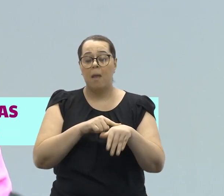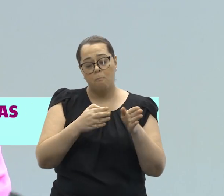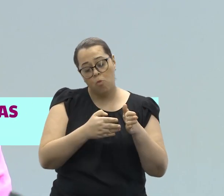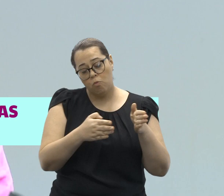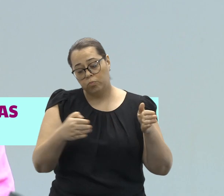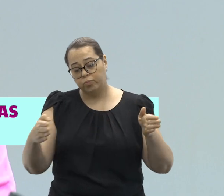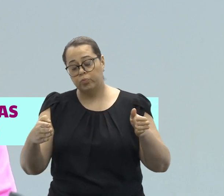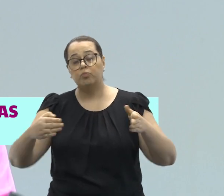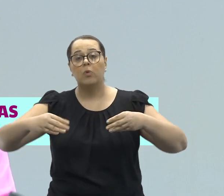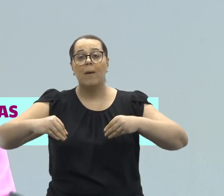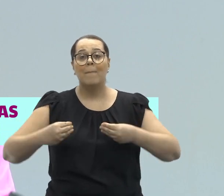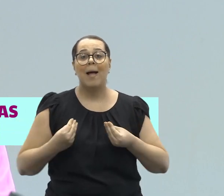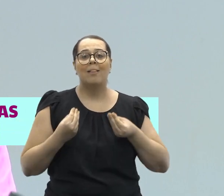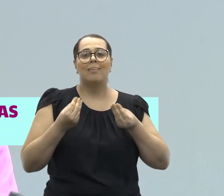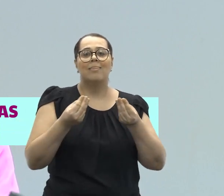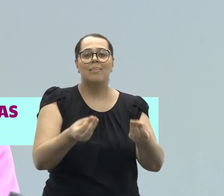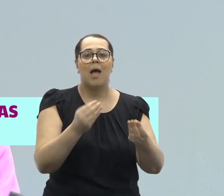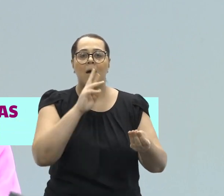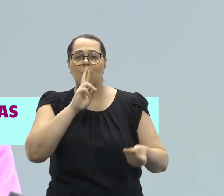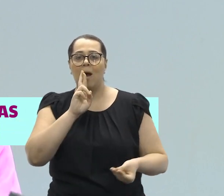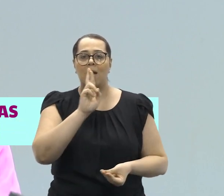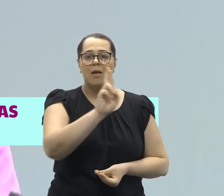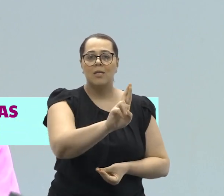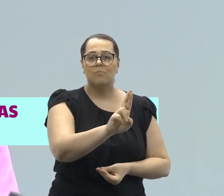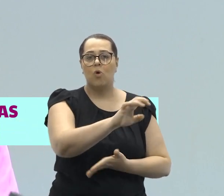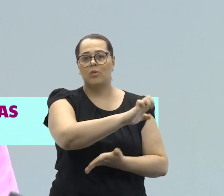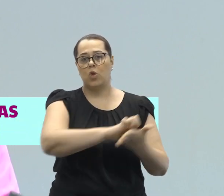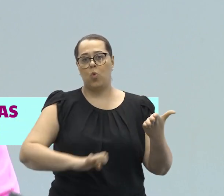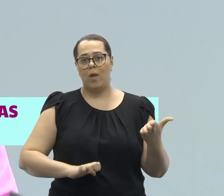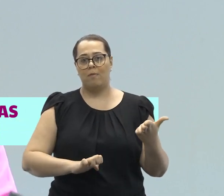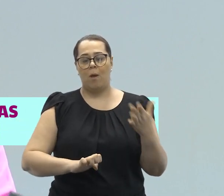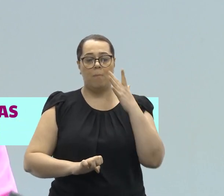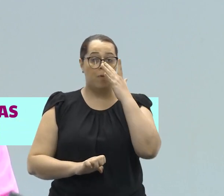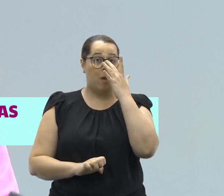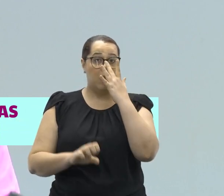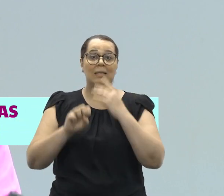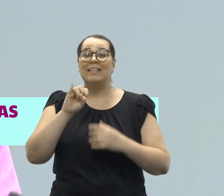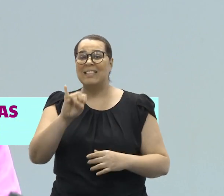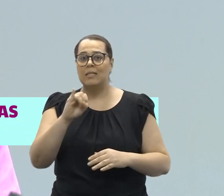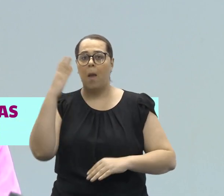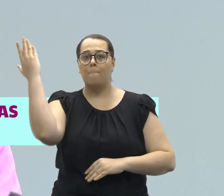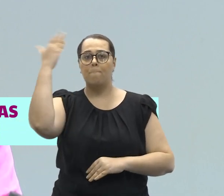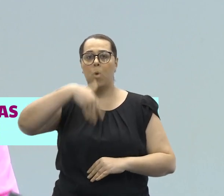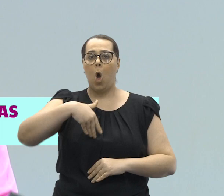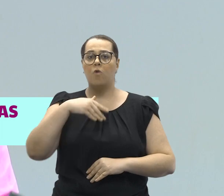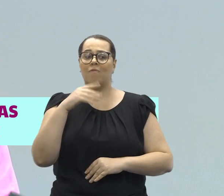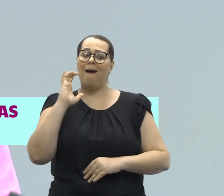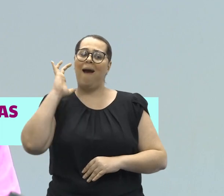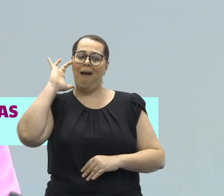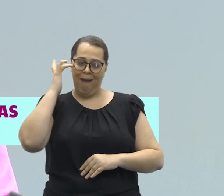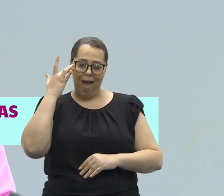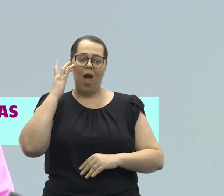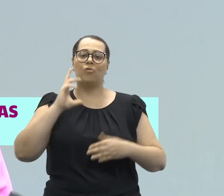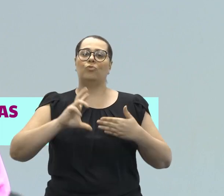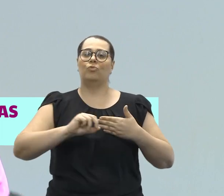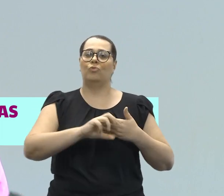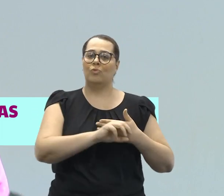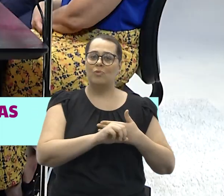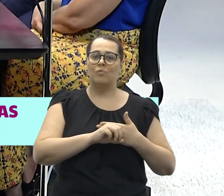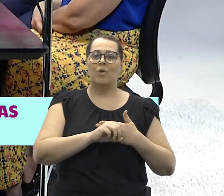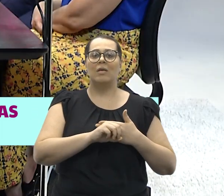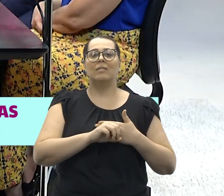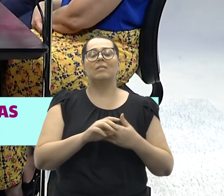o fornecimento do resultado do exame médico, no caso de comprovada suspeita de que poderia ser